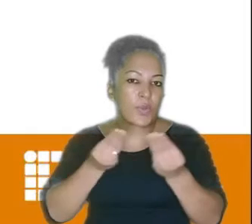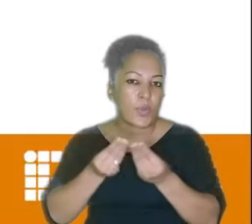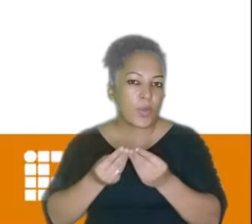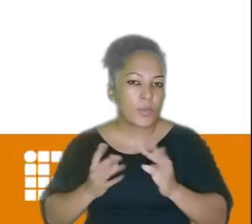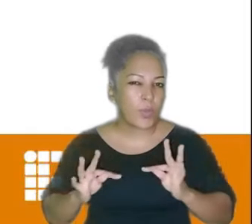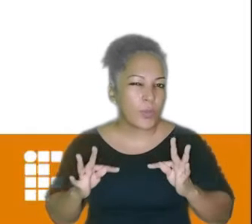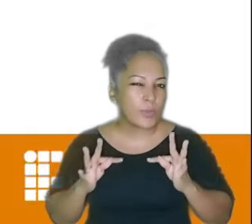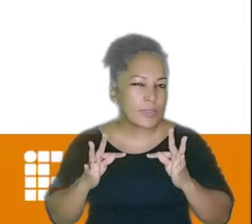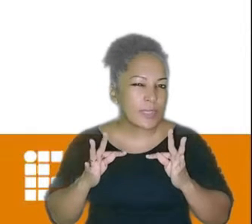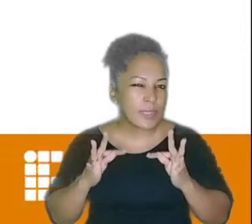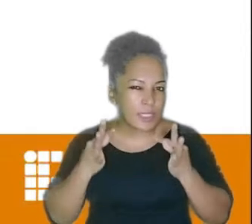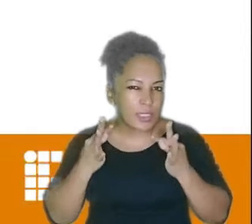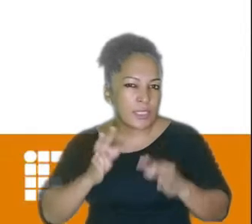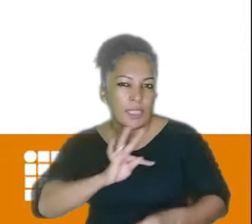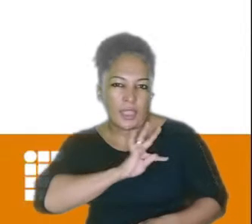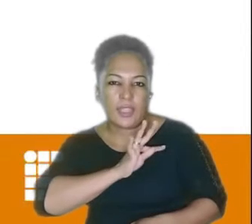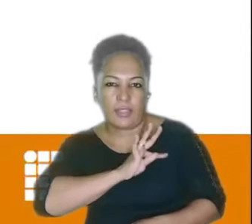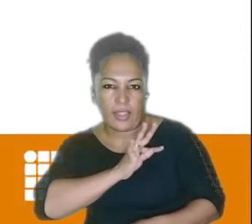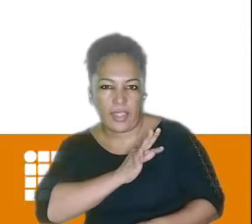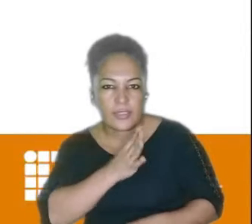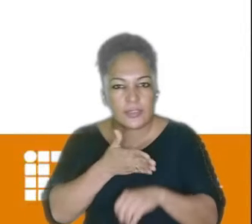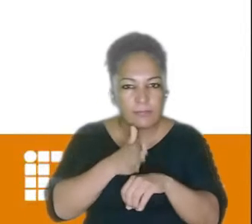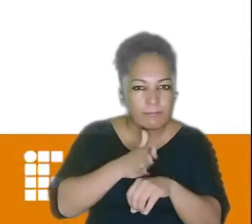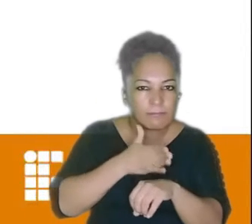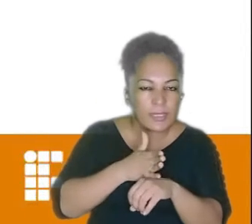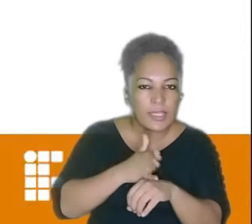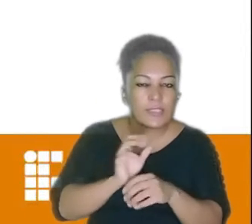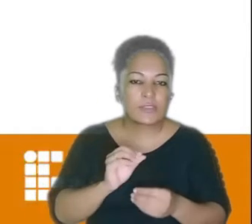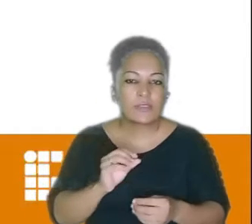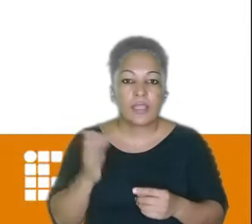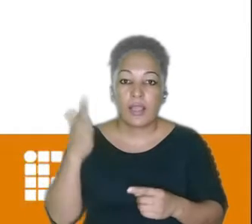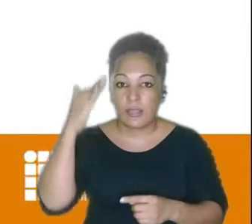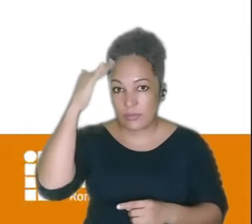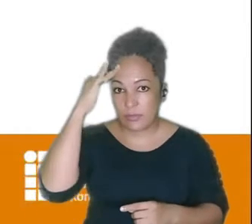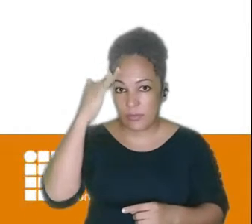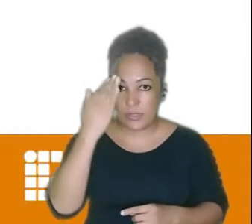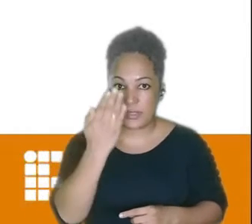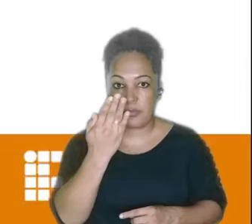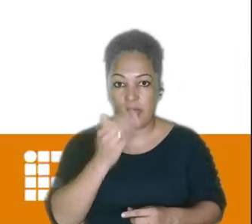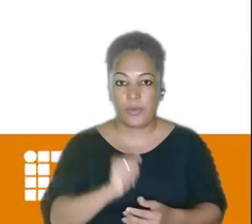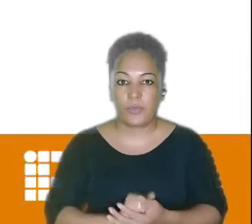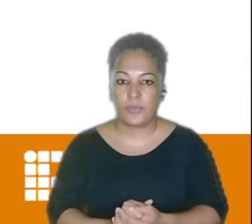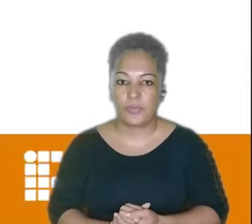feita com técnicas de análise. A gente já falou sobre algumas técnicas, né? As principais,